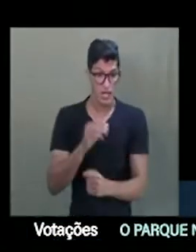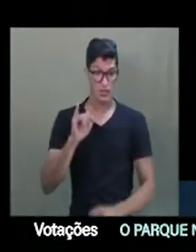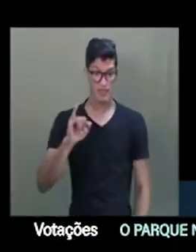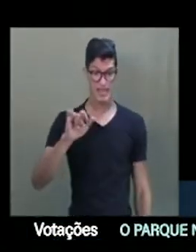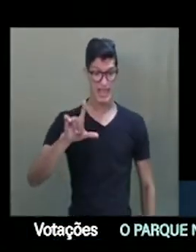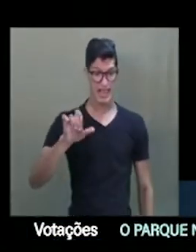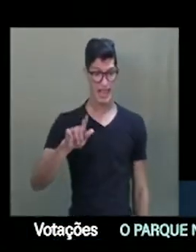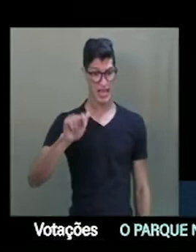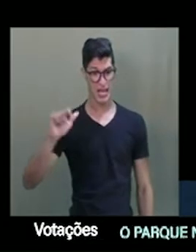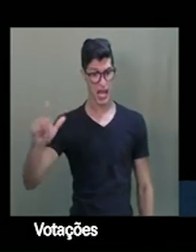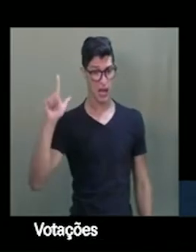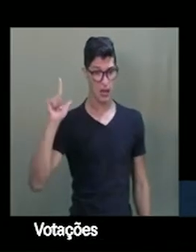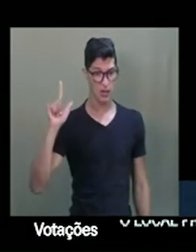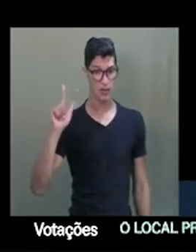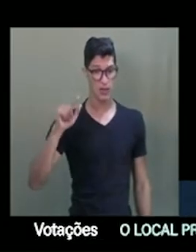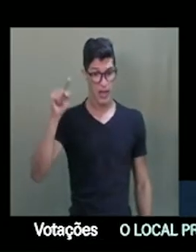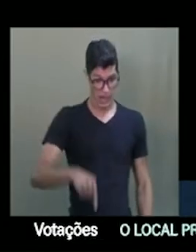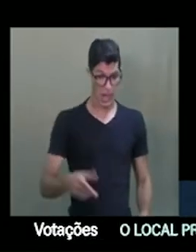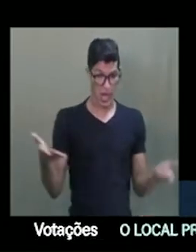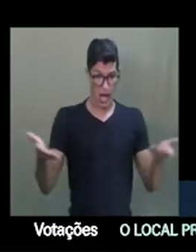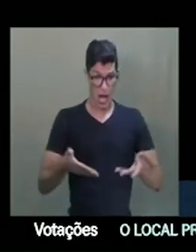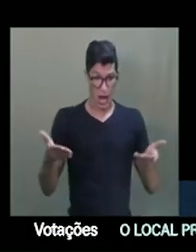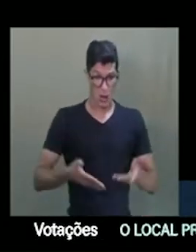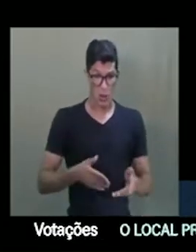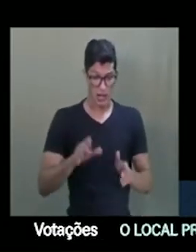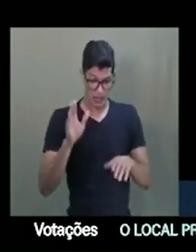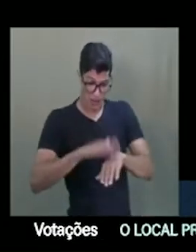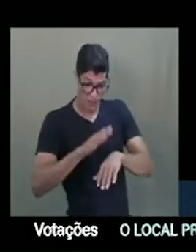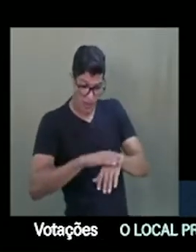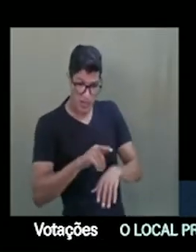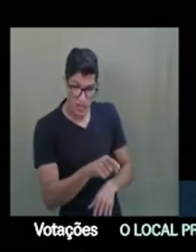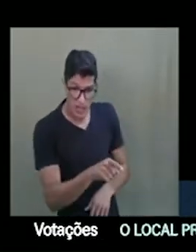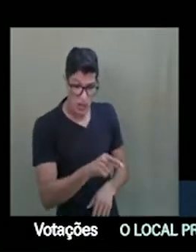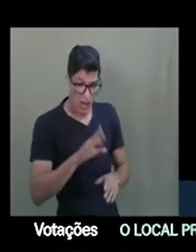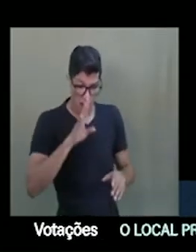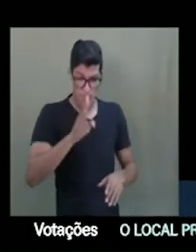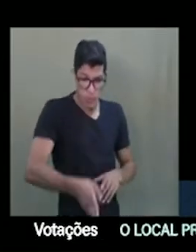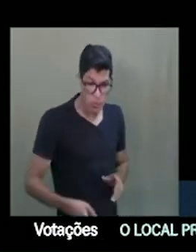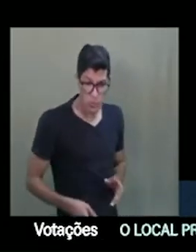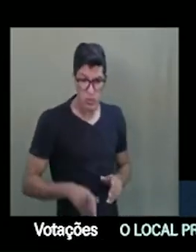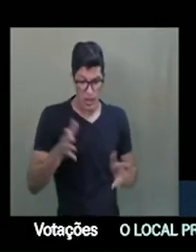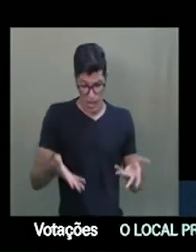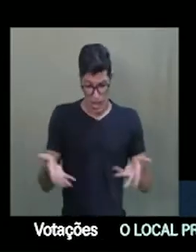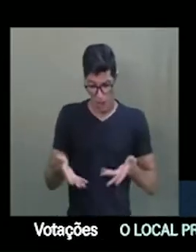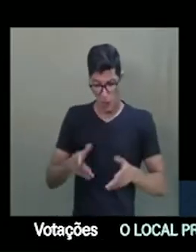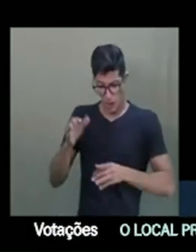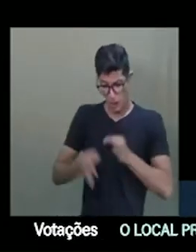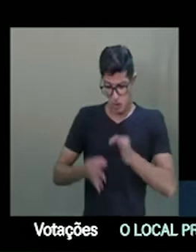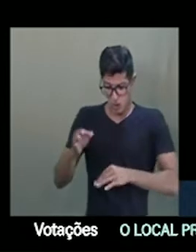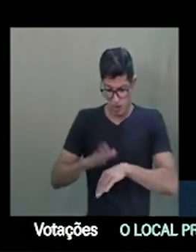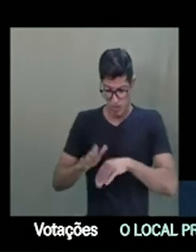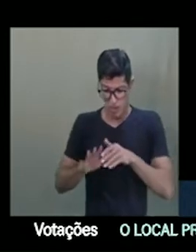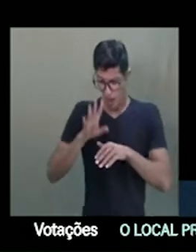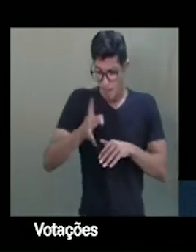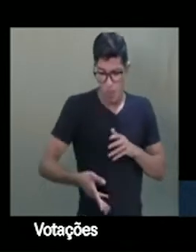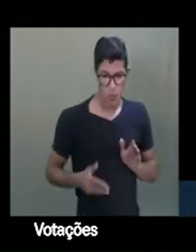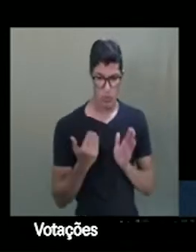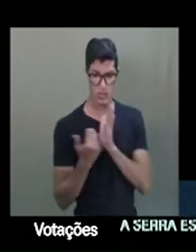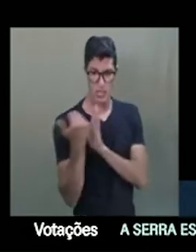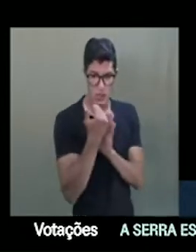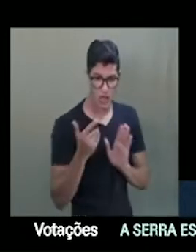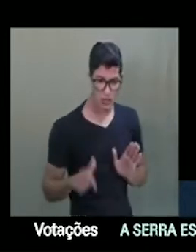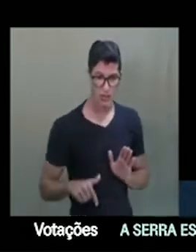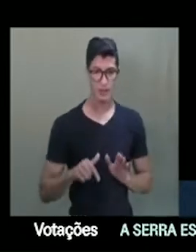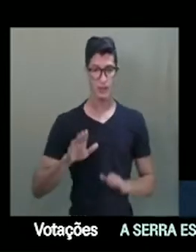ilegal? Então é agora que está se cometendo abuso? É agora que a justiça está cometendo abuso?